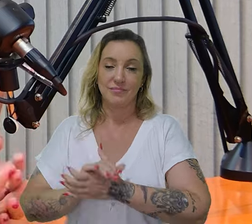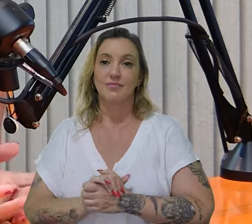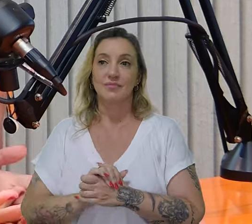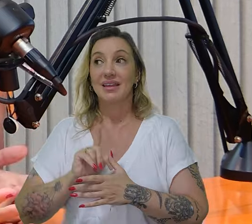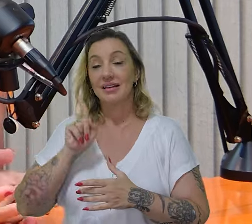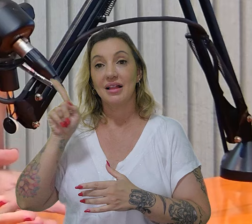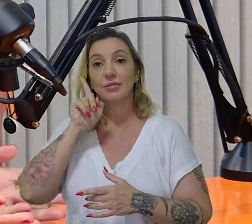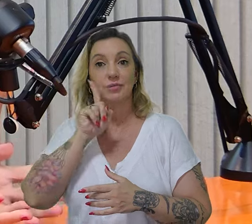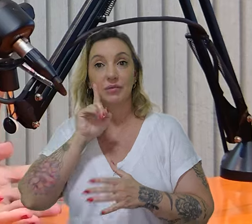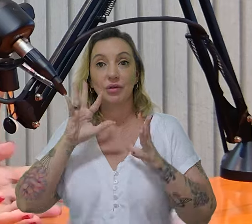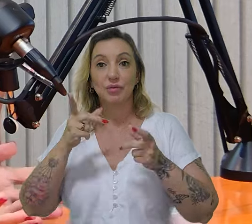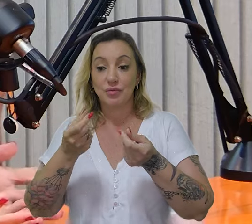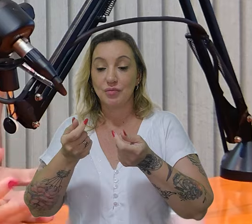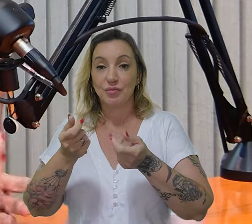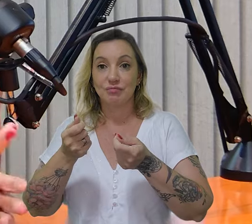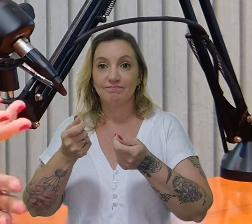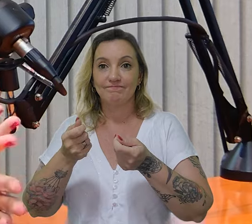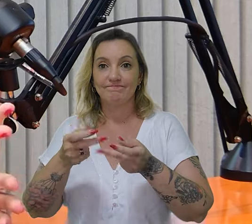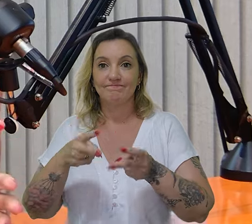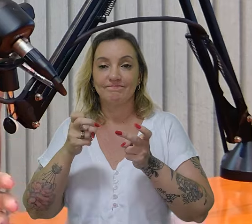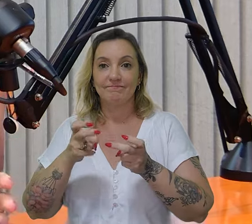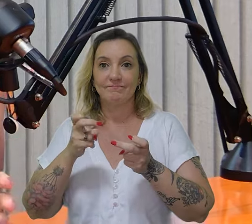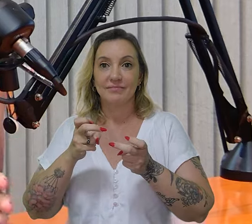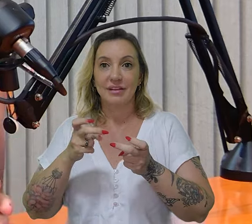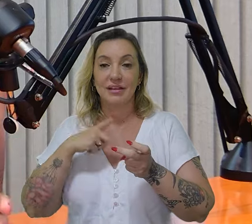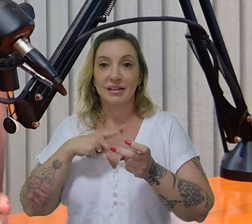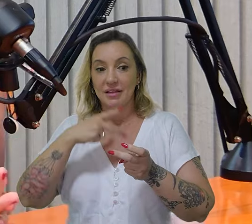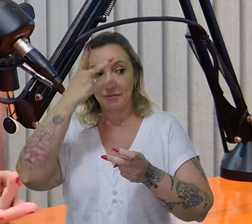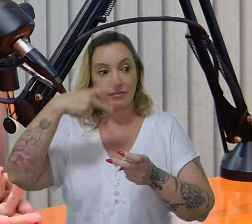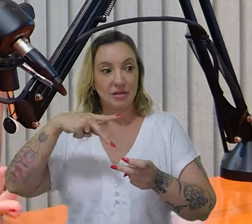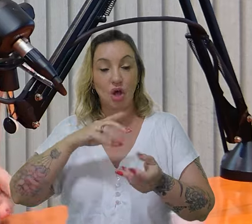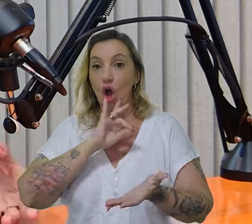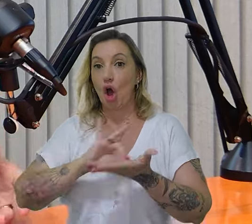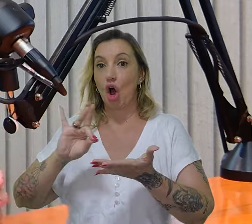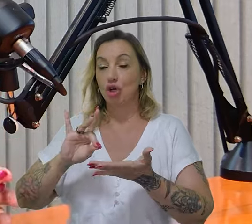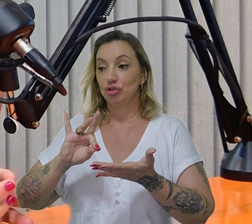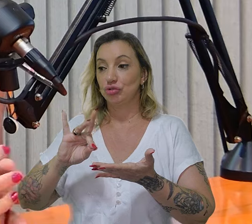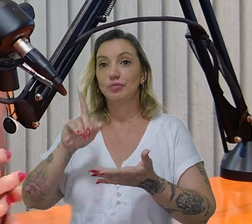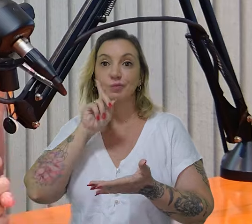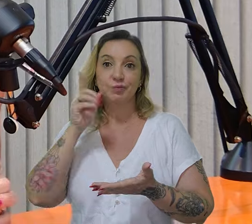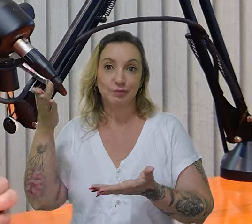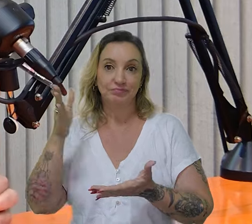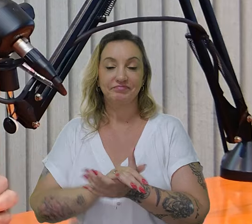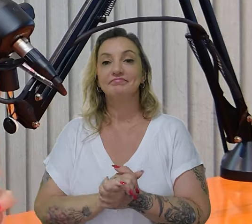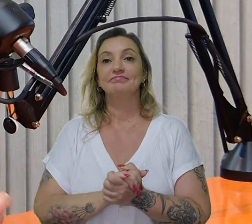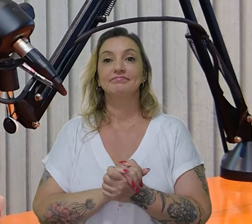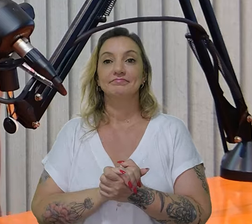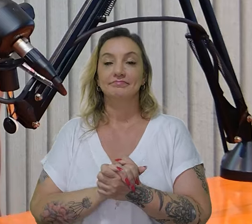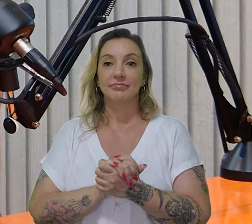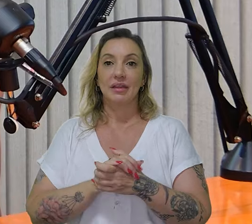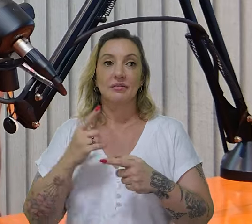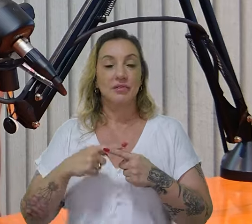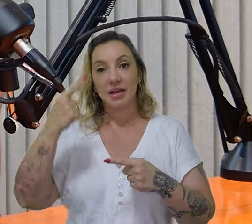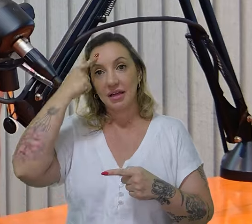tudo é monetizado tá a ponto de ter muita gente que tem birra dos Estados Unidos né porque eh é é